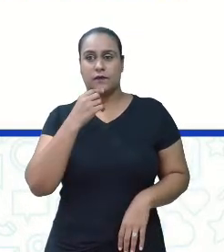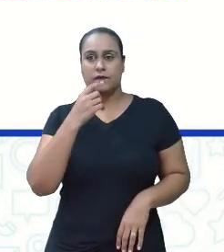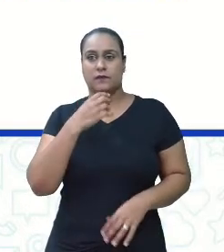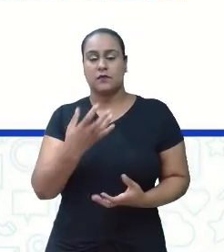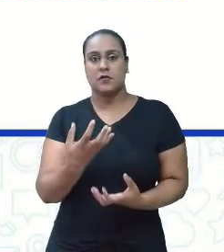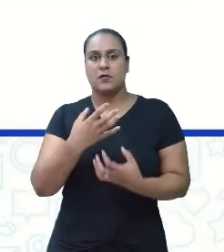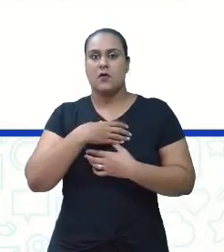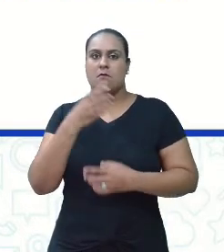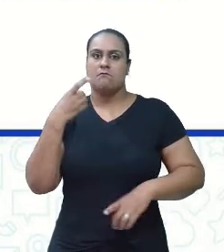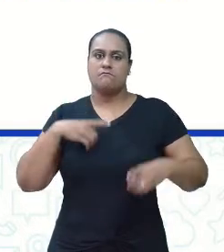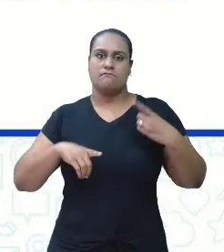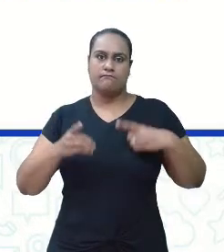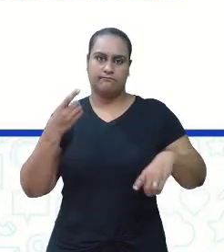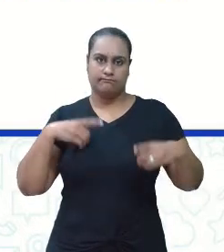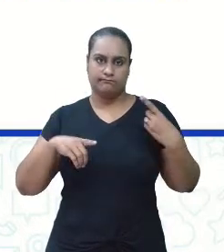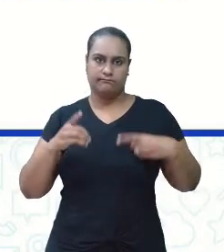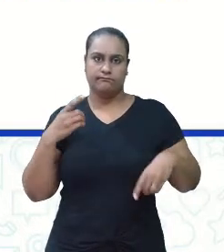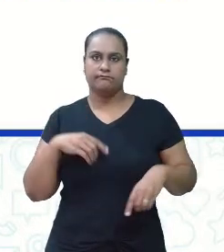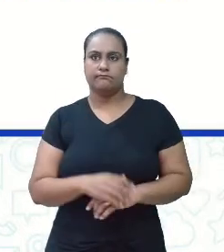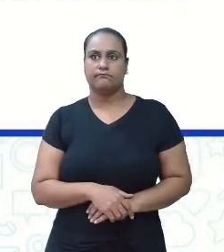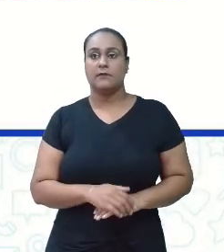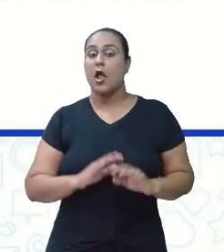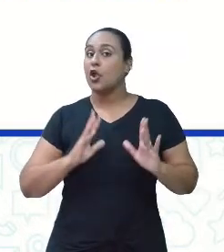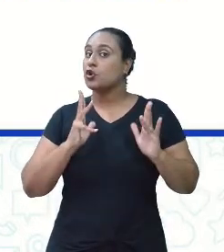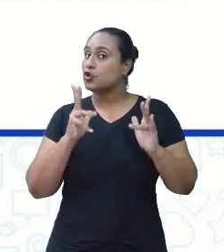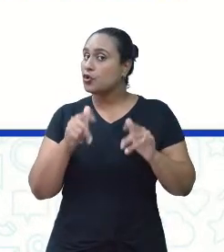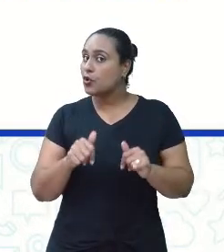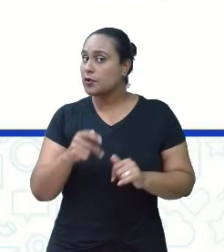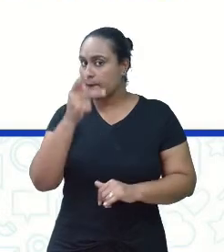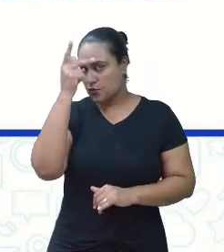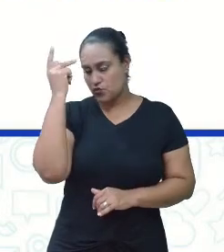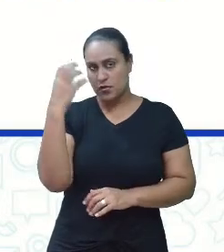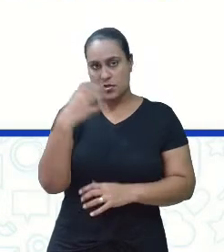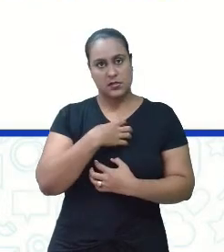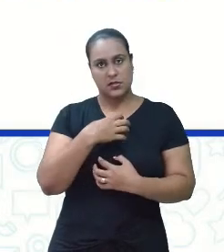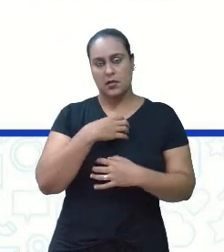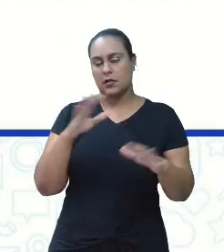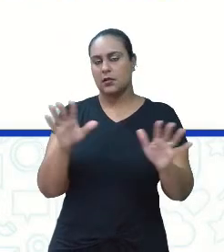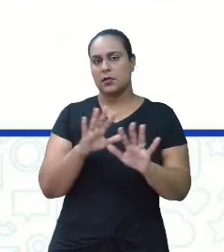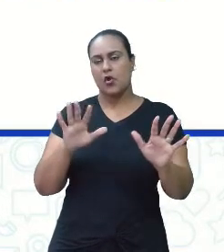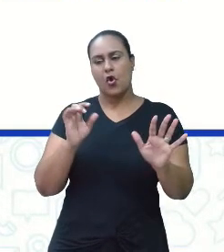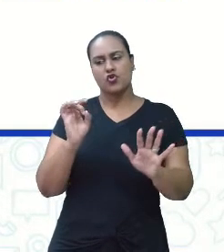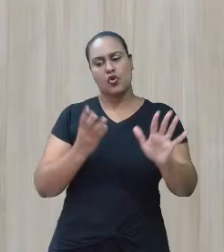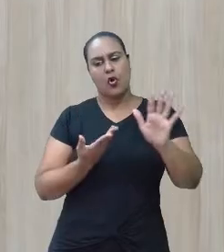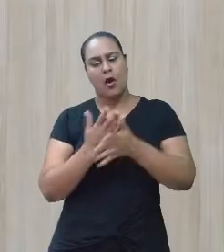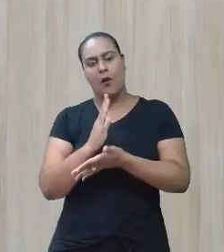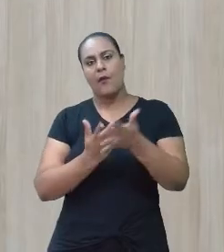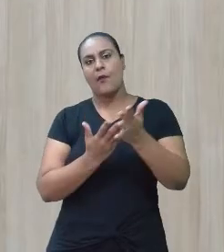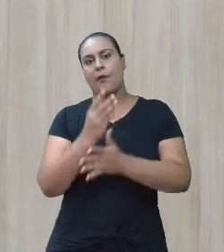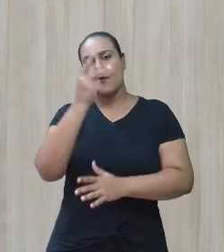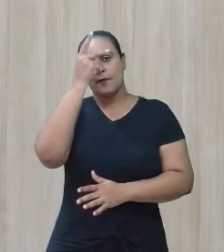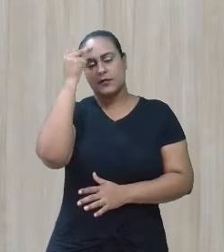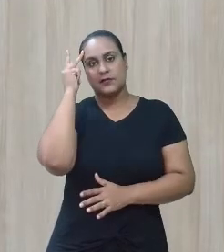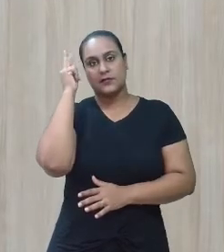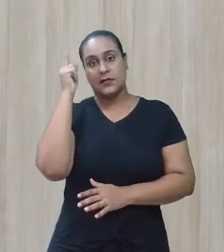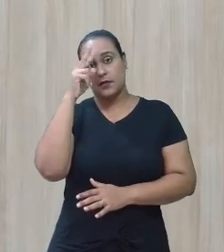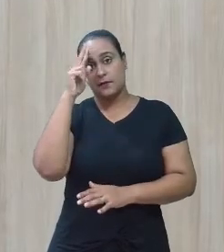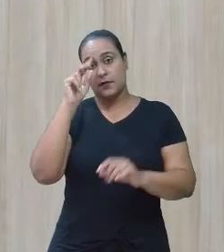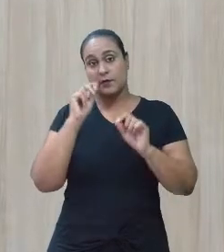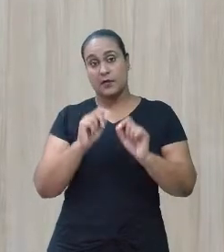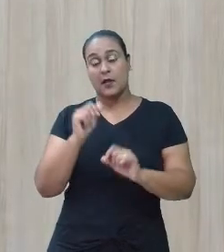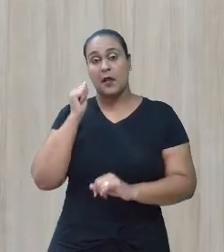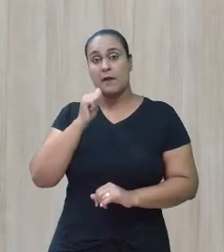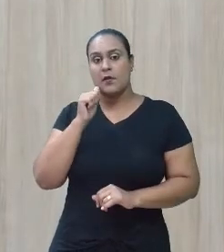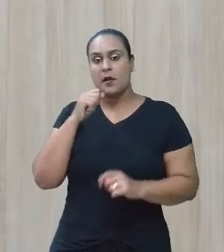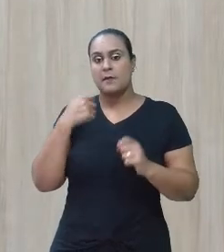de depressão. Isso não são todas as pessoas que sentem, só algumas. Lembrando sempre que a mulher ela tem que tomar